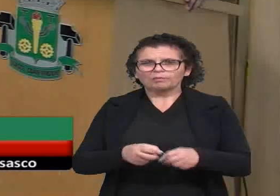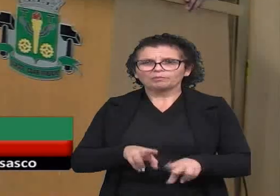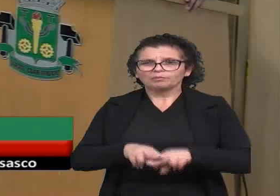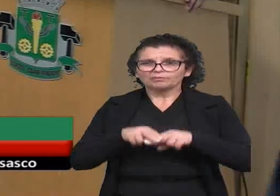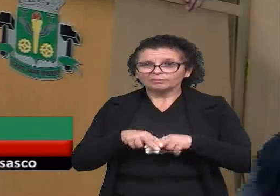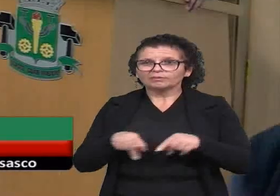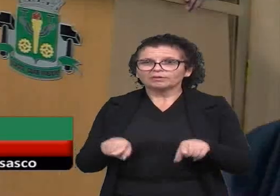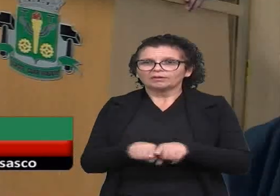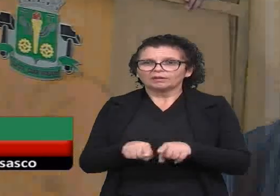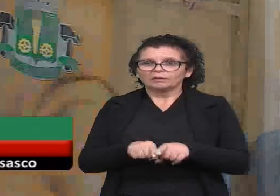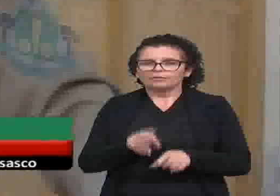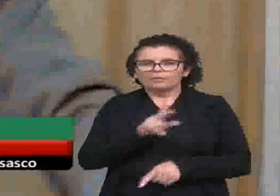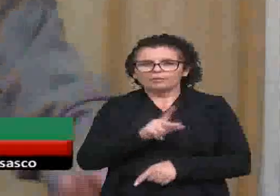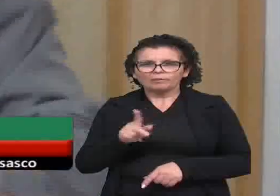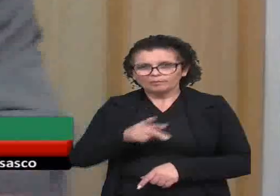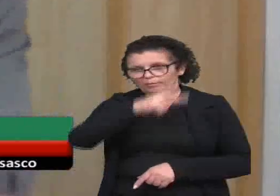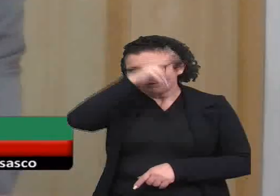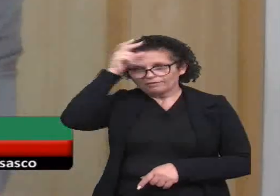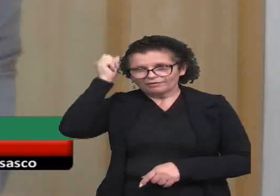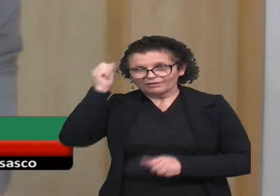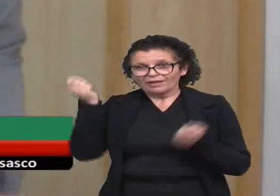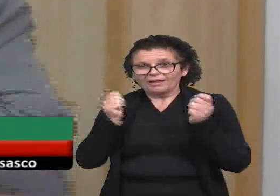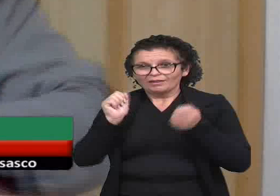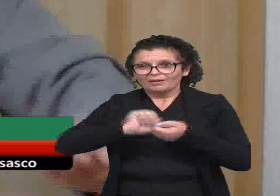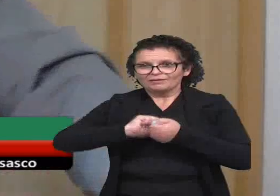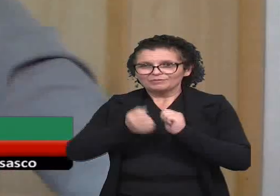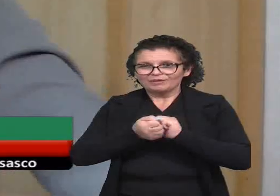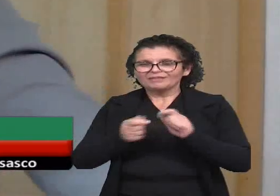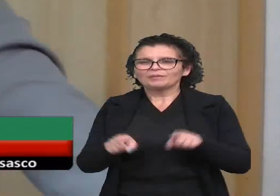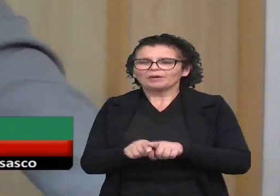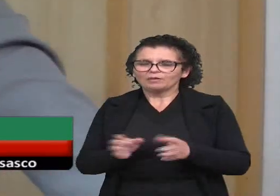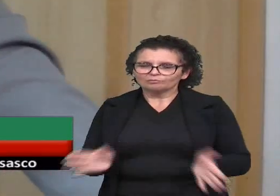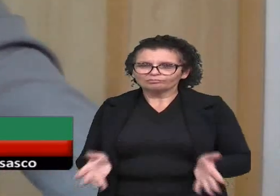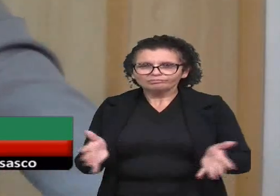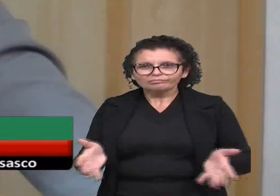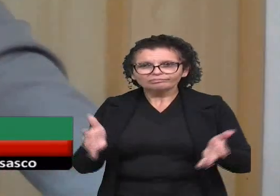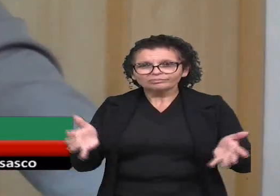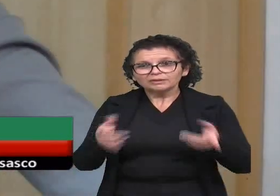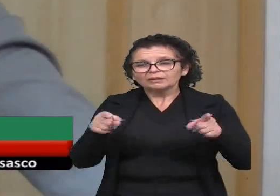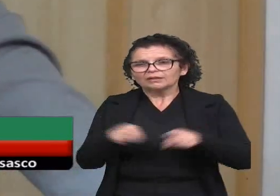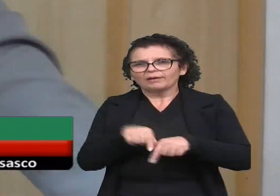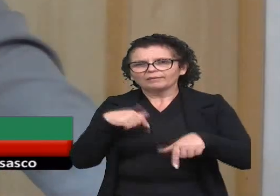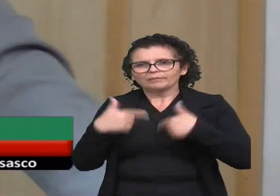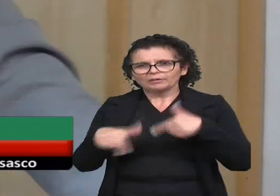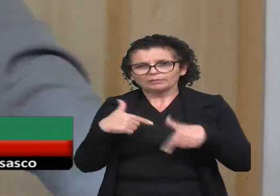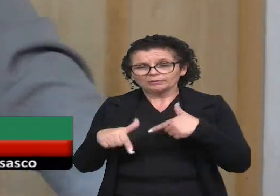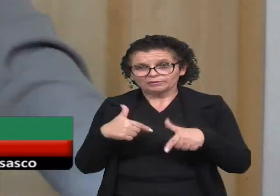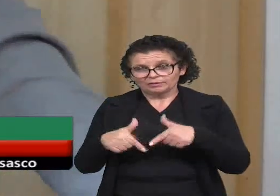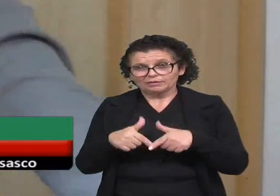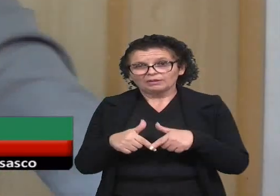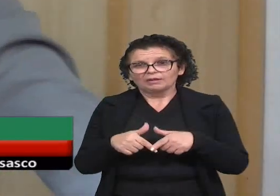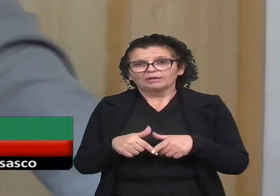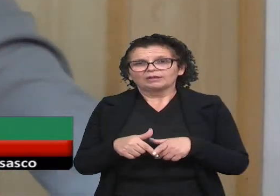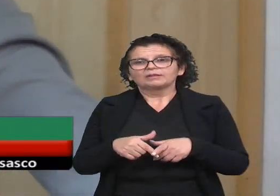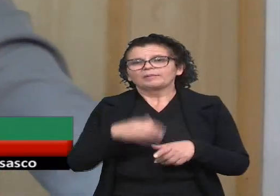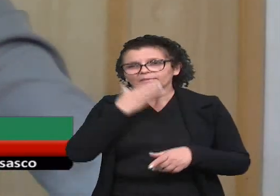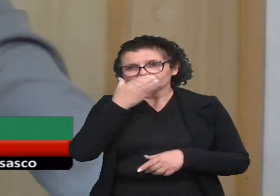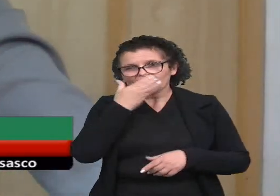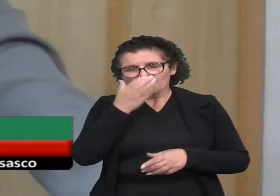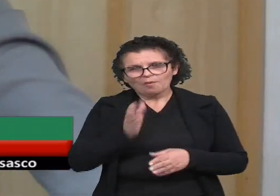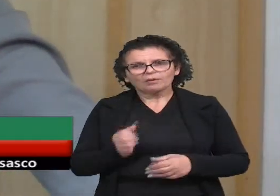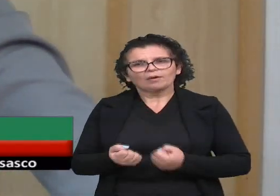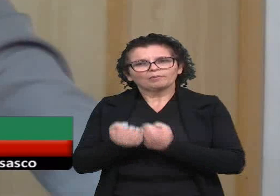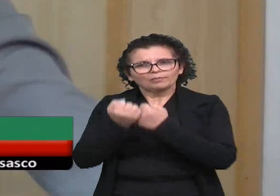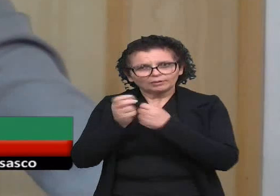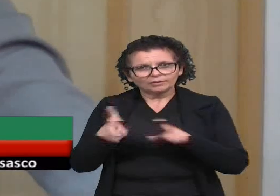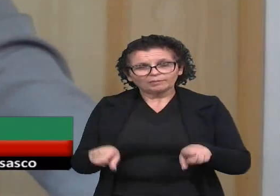investimento do nosso prefeito, apaixonado pelo esporte, em virtude do trabalho do nosso presidente Carmônio Basto, presidente